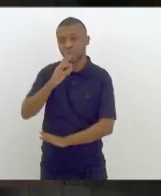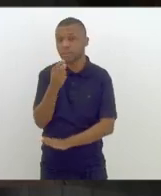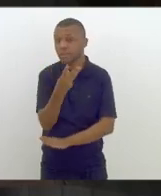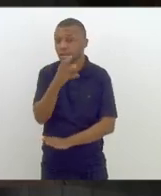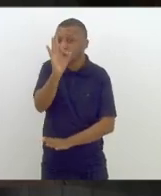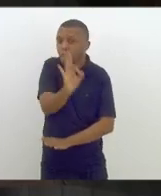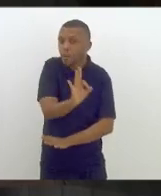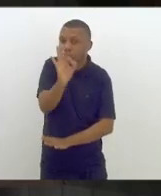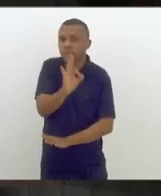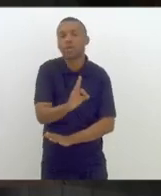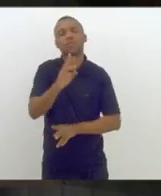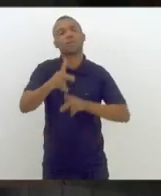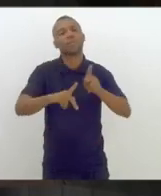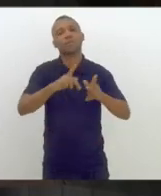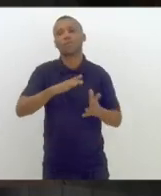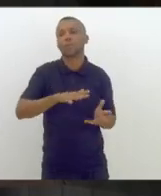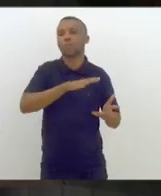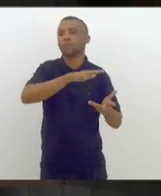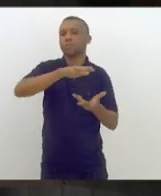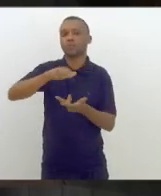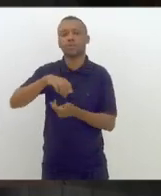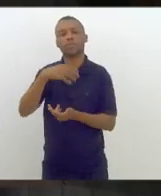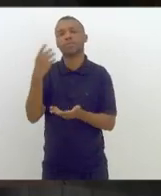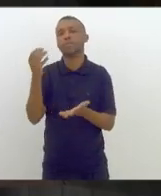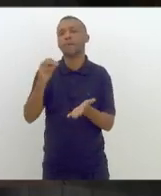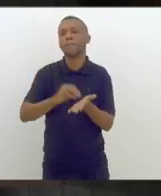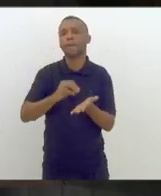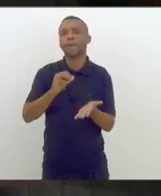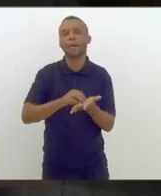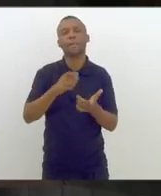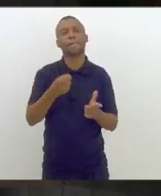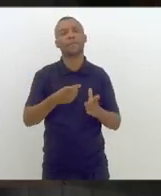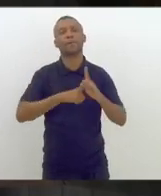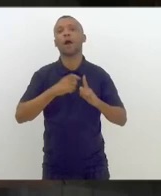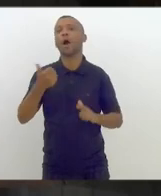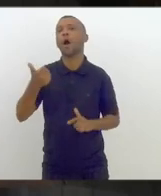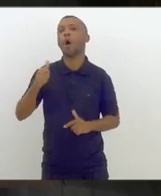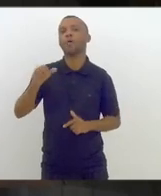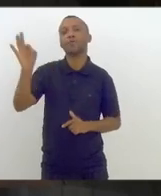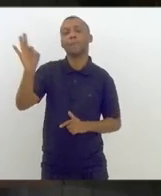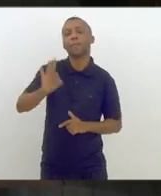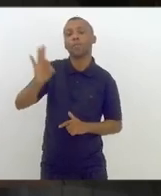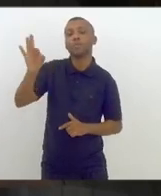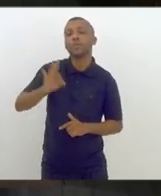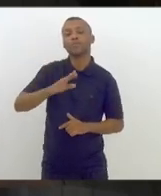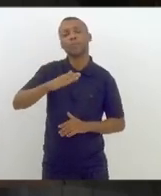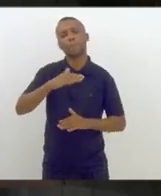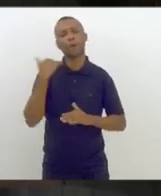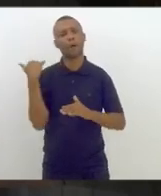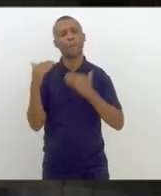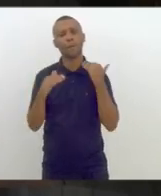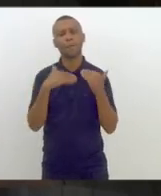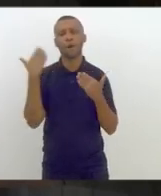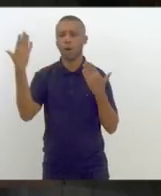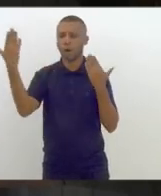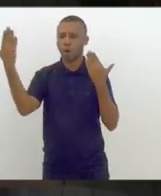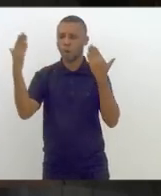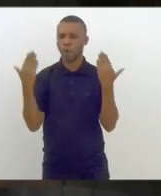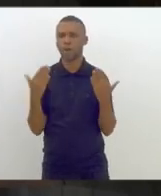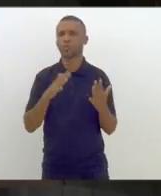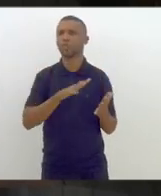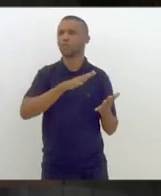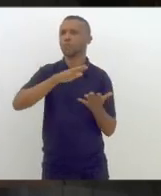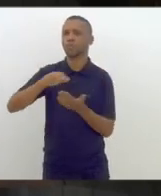da população mundial, deixamos um saldo de 11% dos mortos no mundo. Isso é inaceitável, isso é